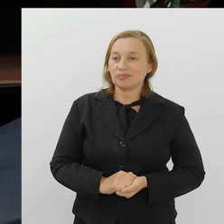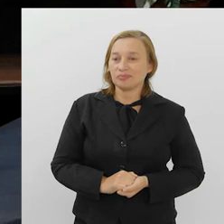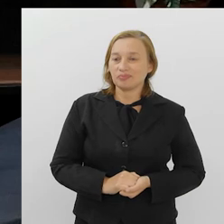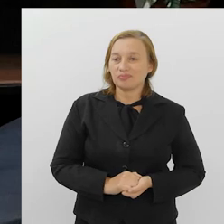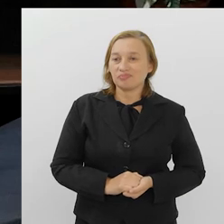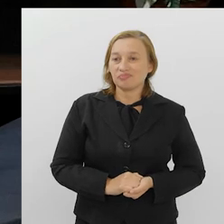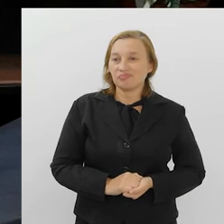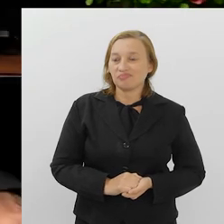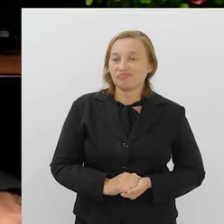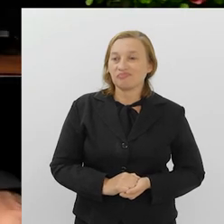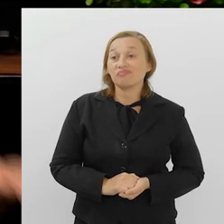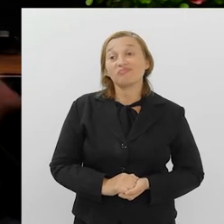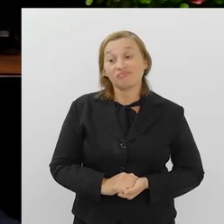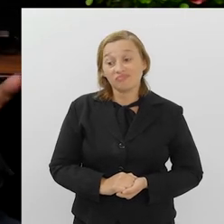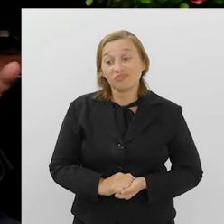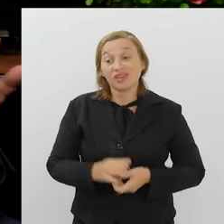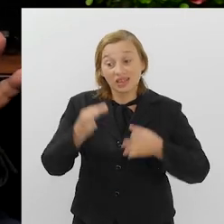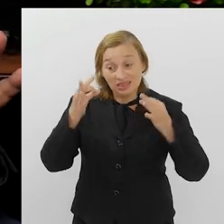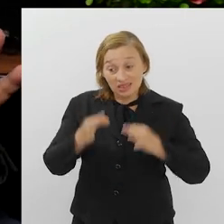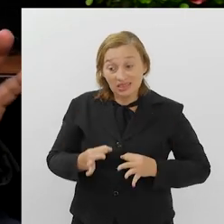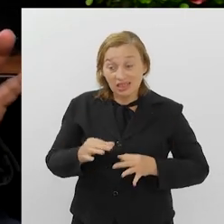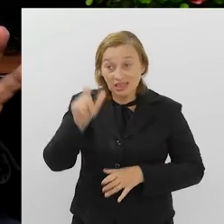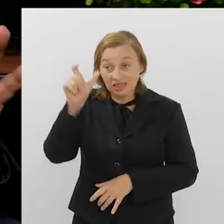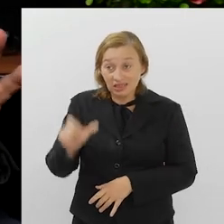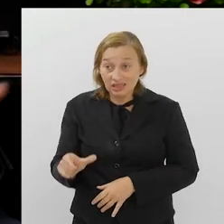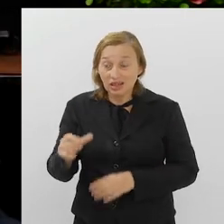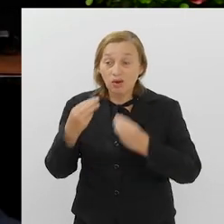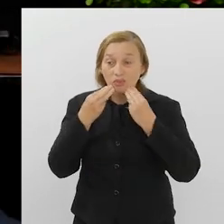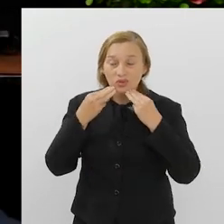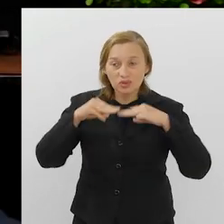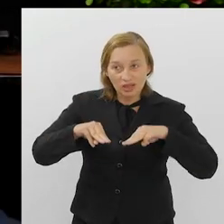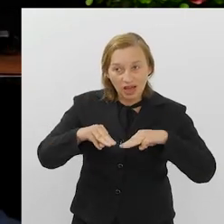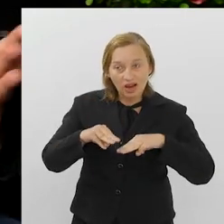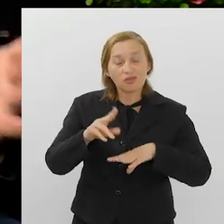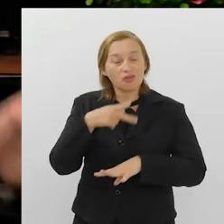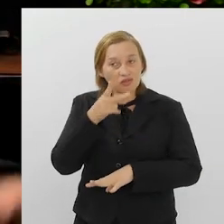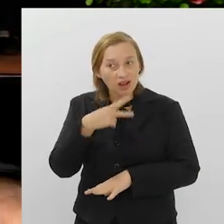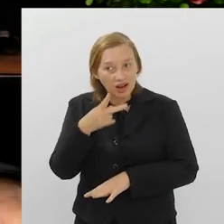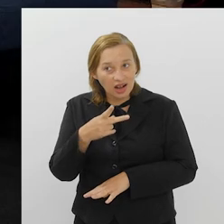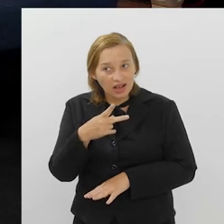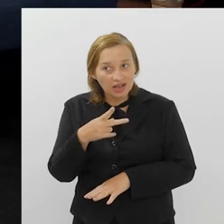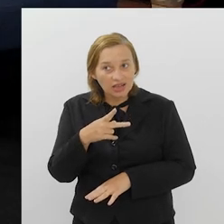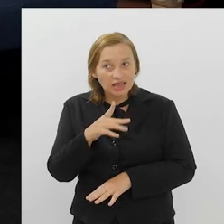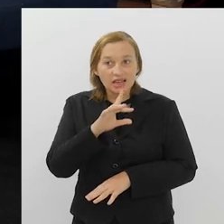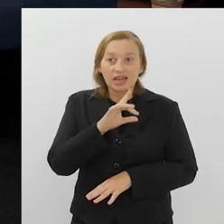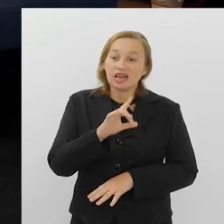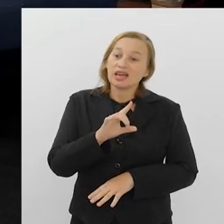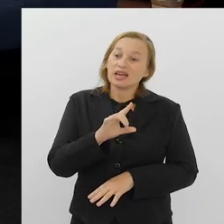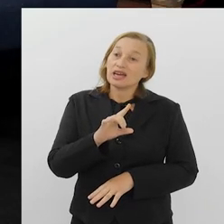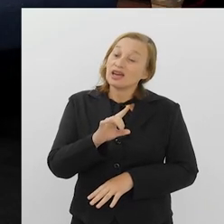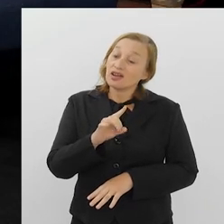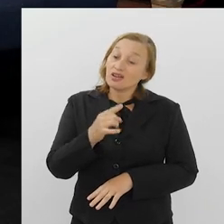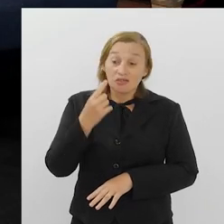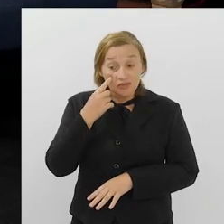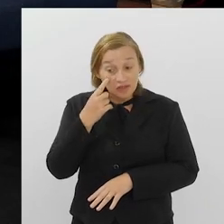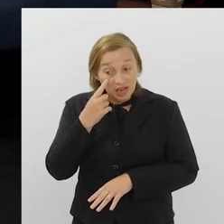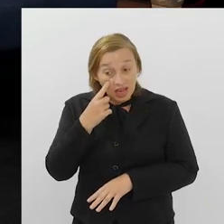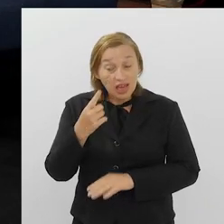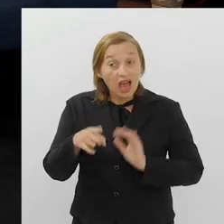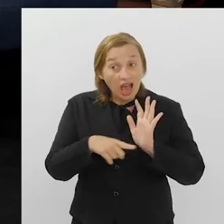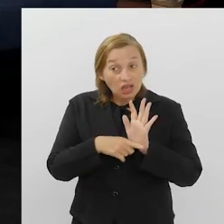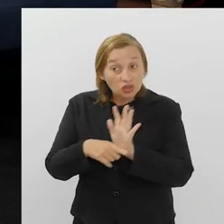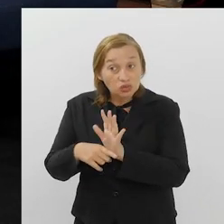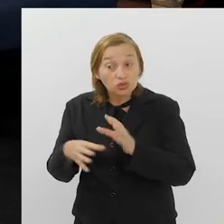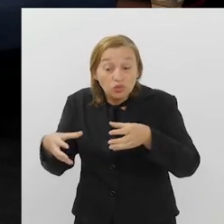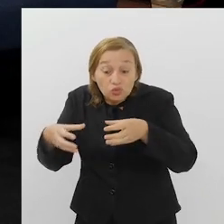entender as pessoas certas Então são os missionários para explicar mesmo porque a paciência missionários eu vou te dizer tá Logo